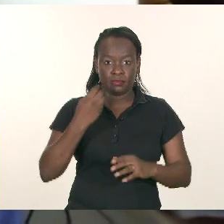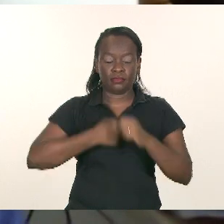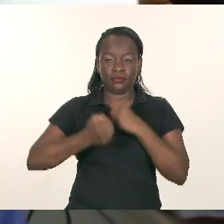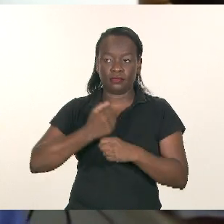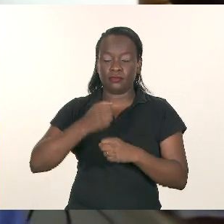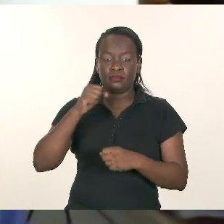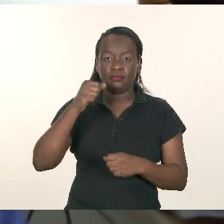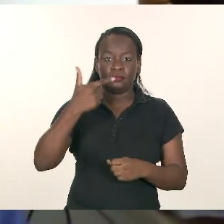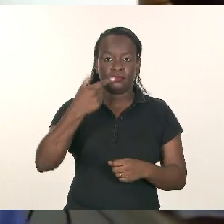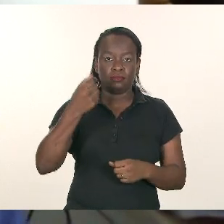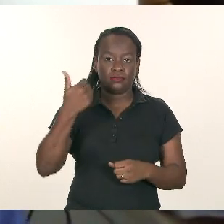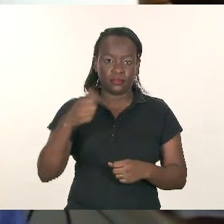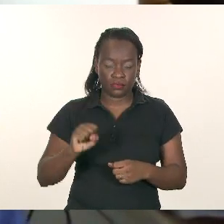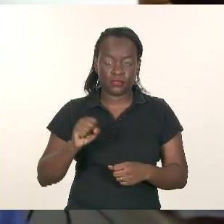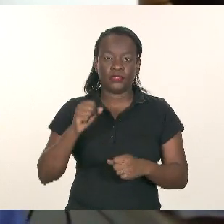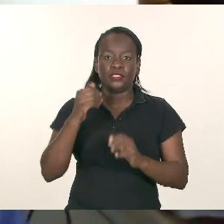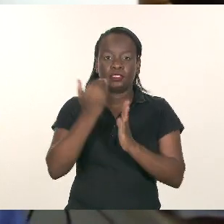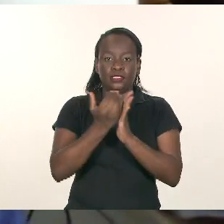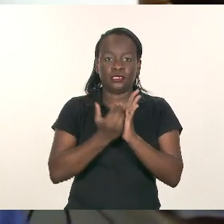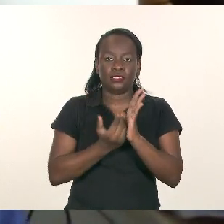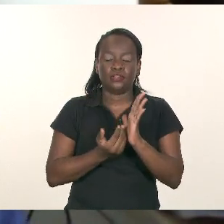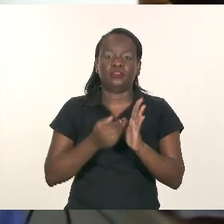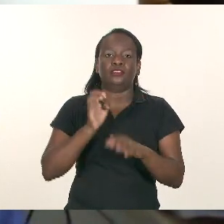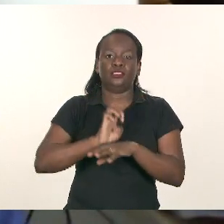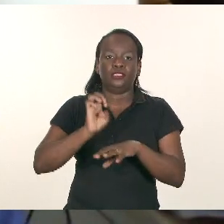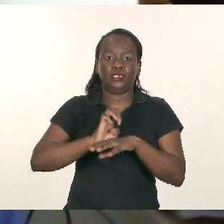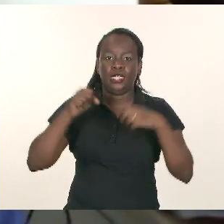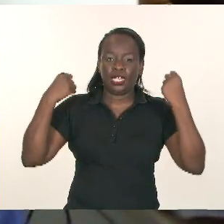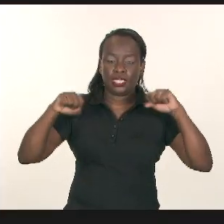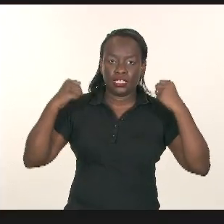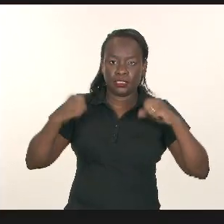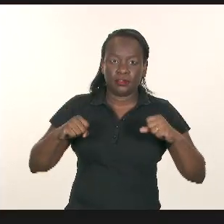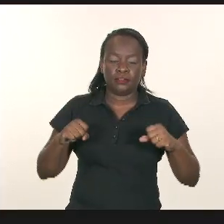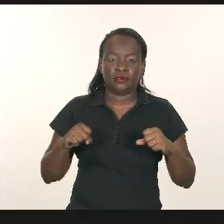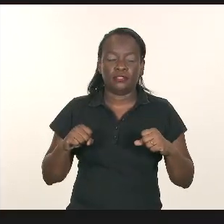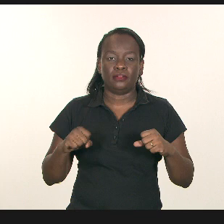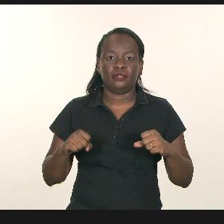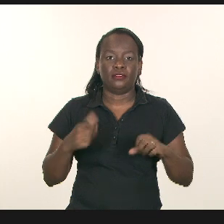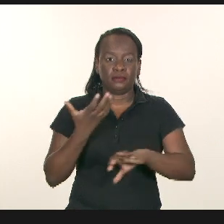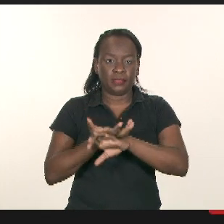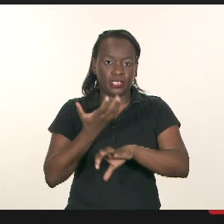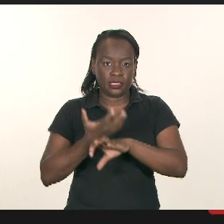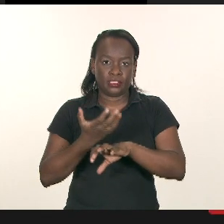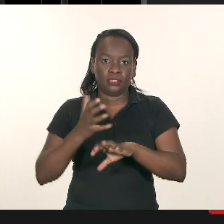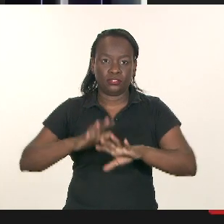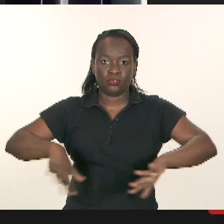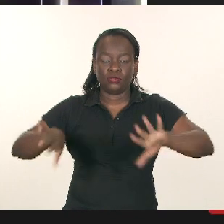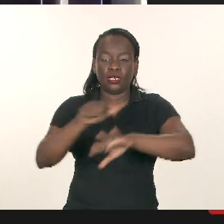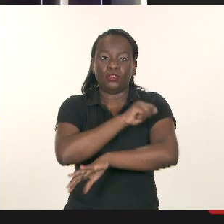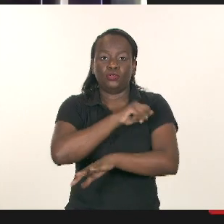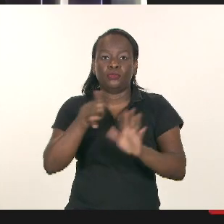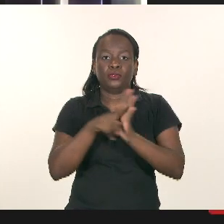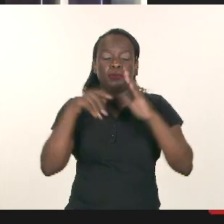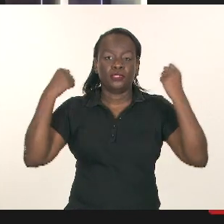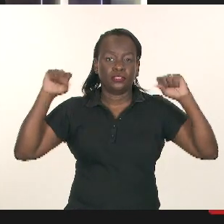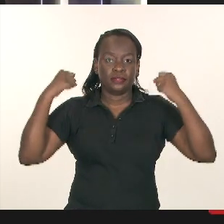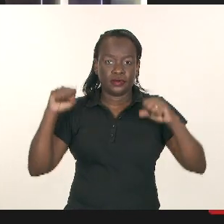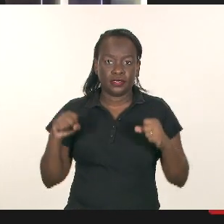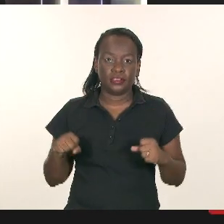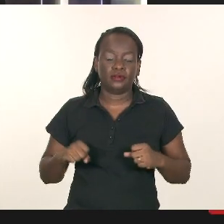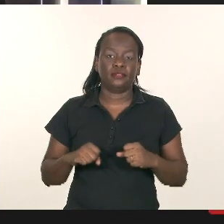18, que cria o programa de estágio em academias praças públicas para alunos de educação